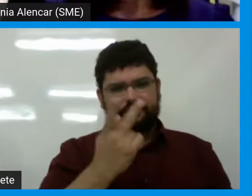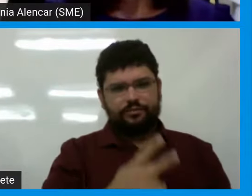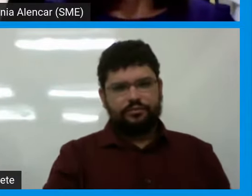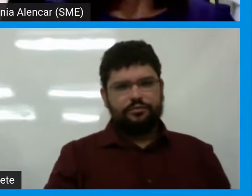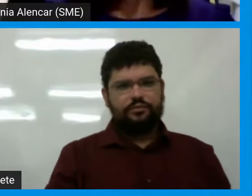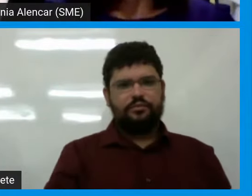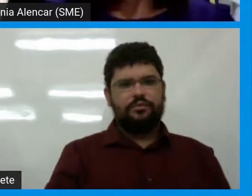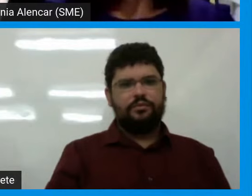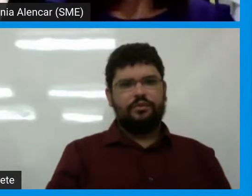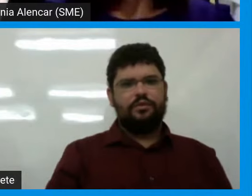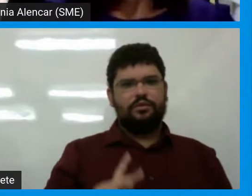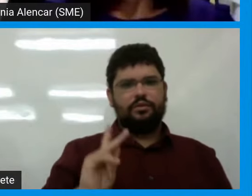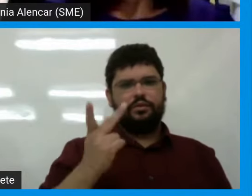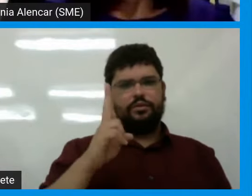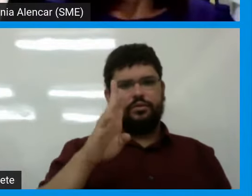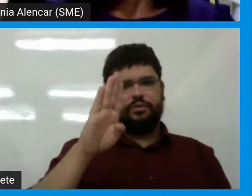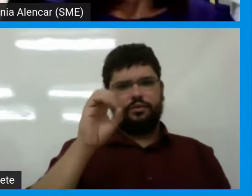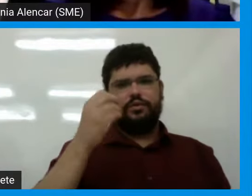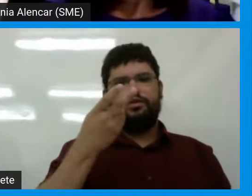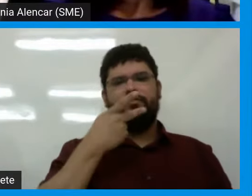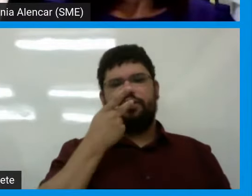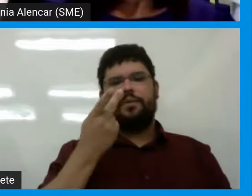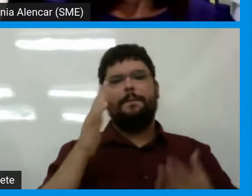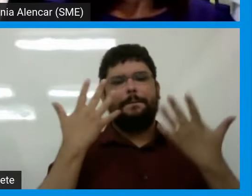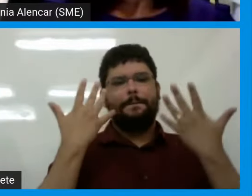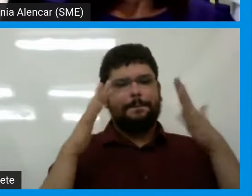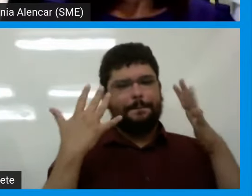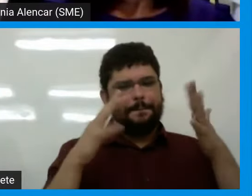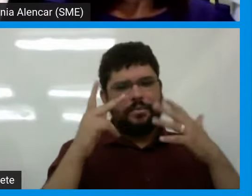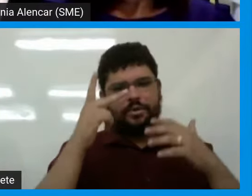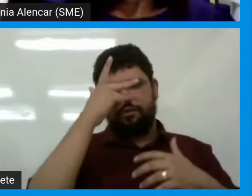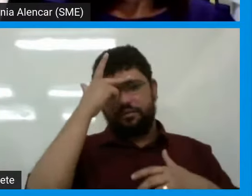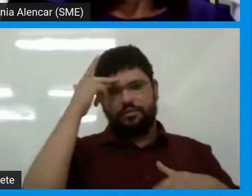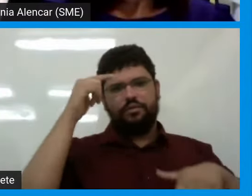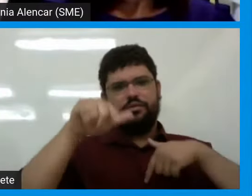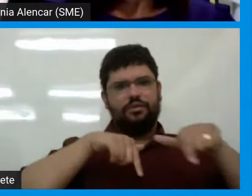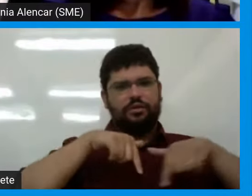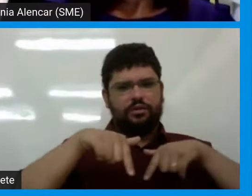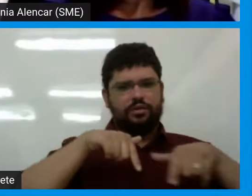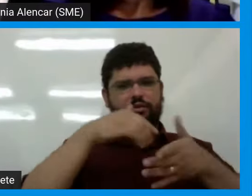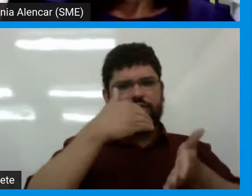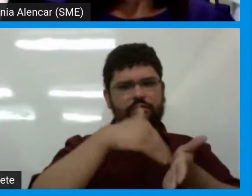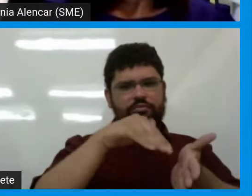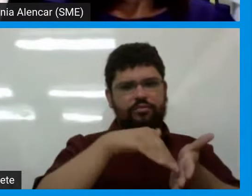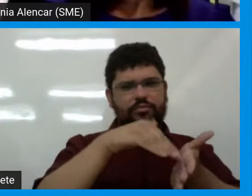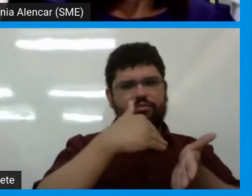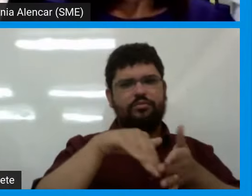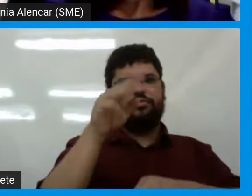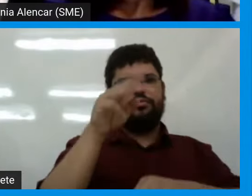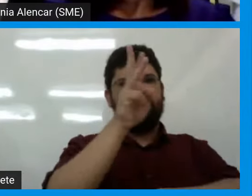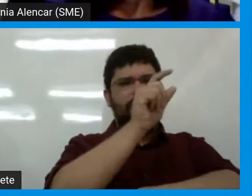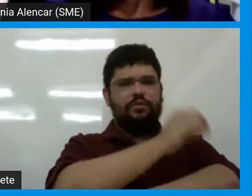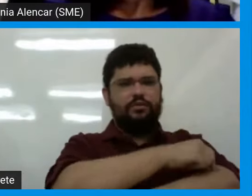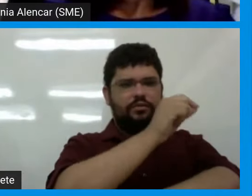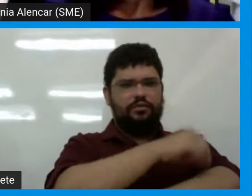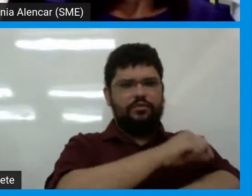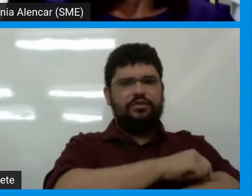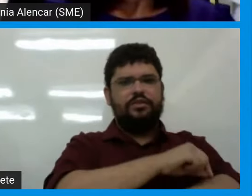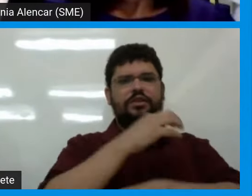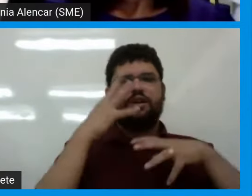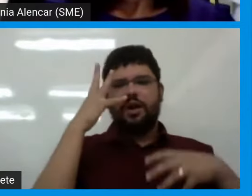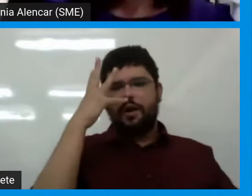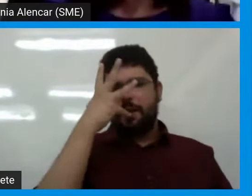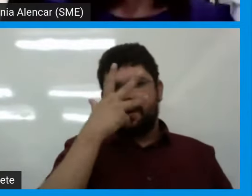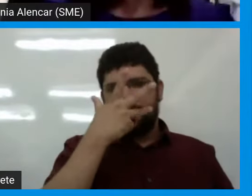do Beônia, né, já parabenizo a todos que fazem a Secretaria Municipal de Educação de Mossoró. Parabenizo pelo belíssimo evento